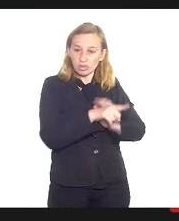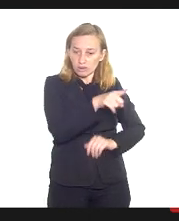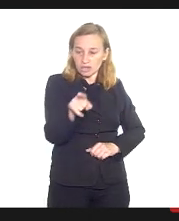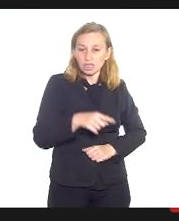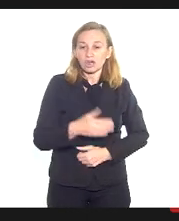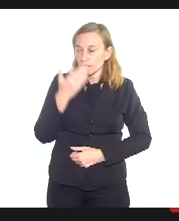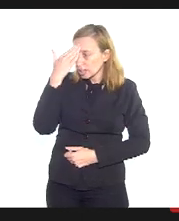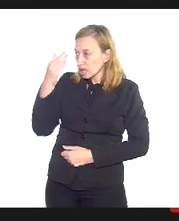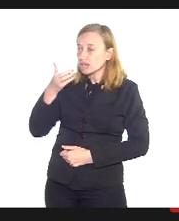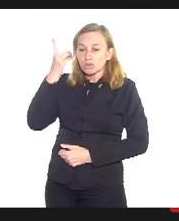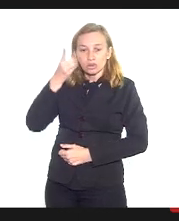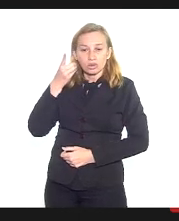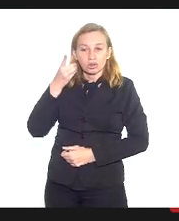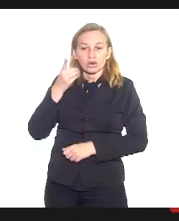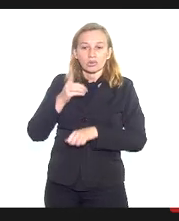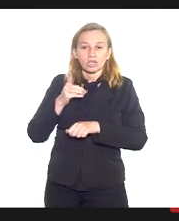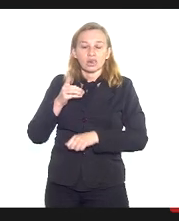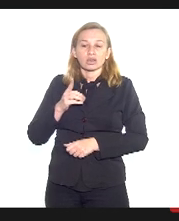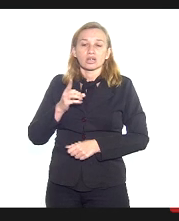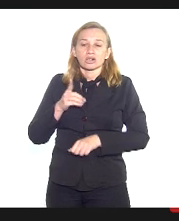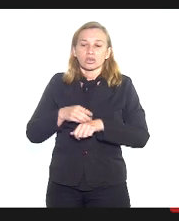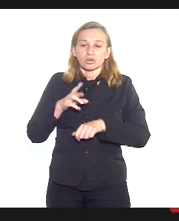Luiz Cláudio. Fortunato, por favor,